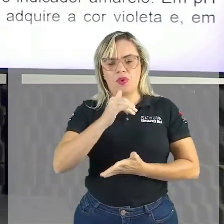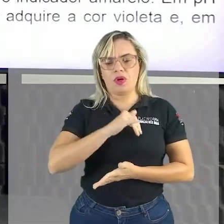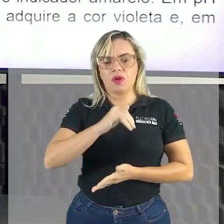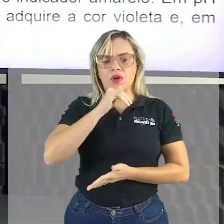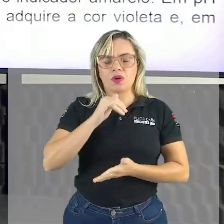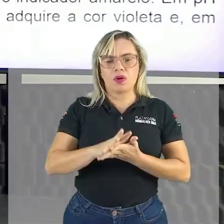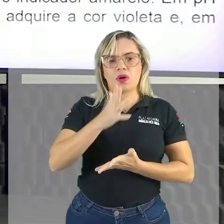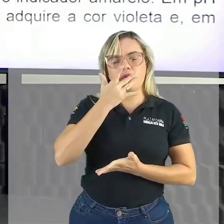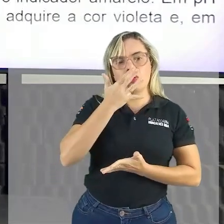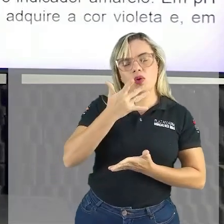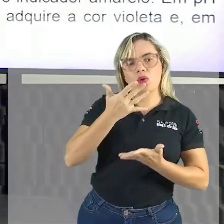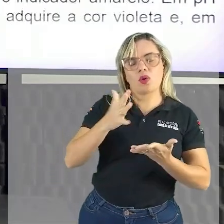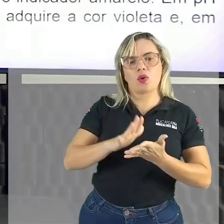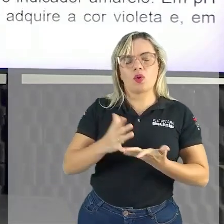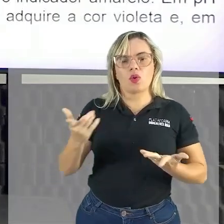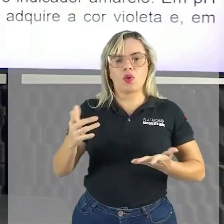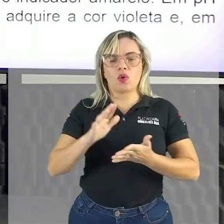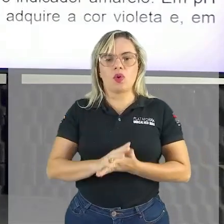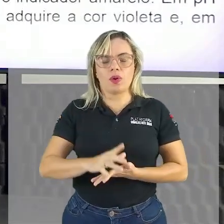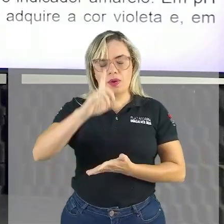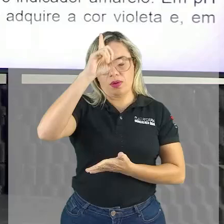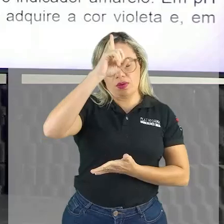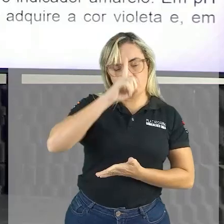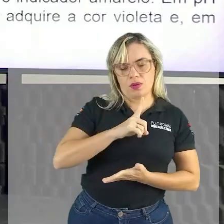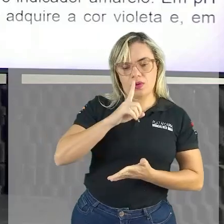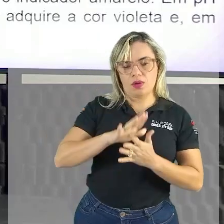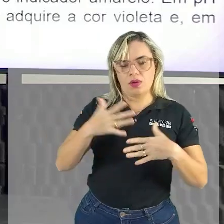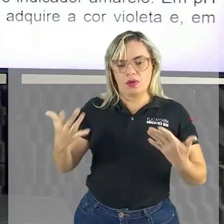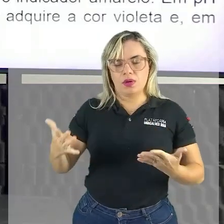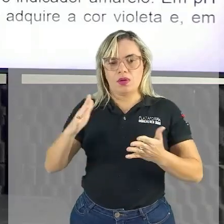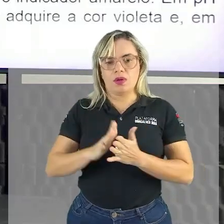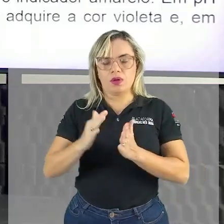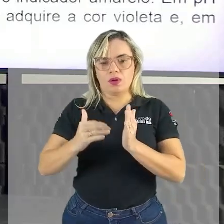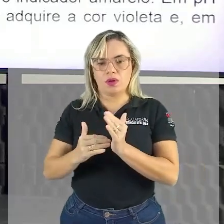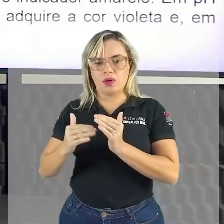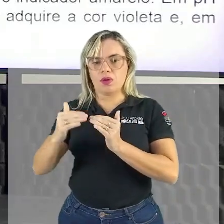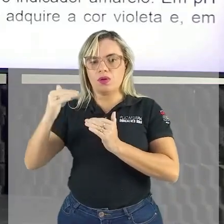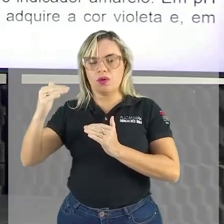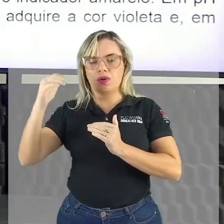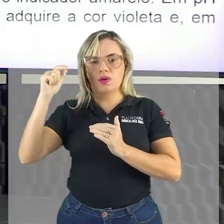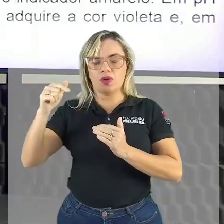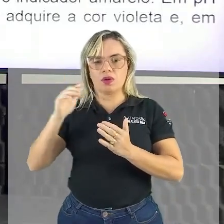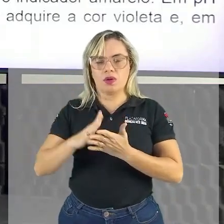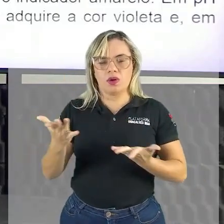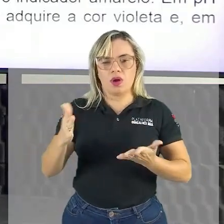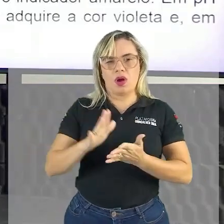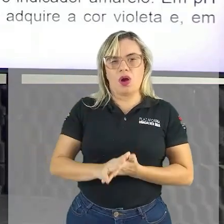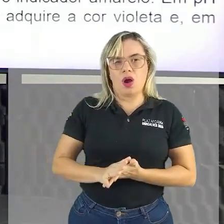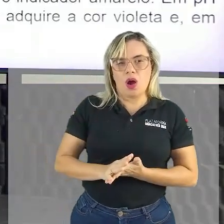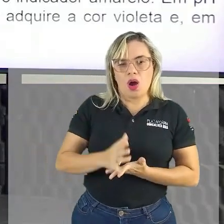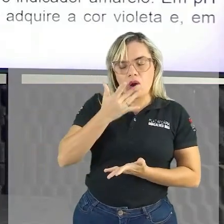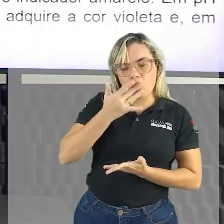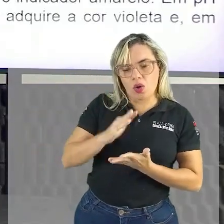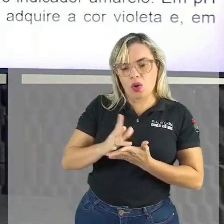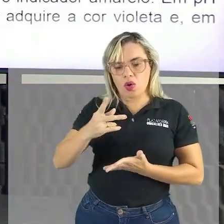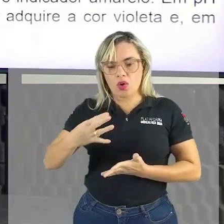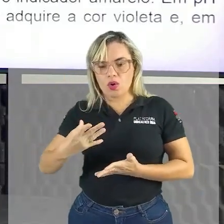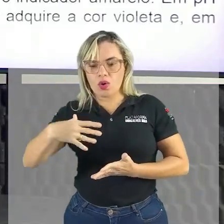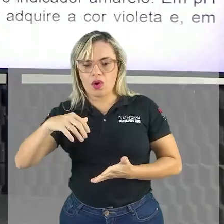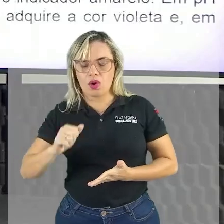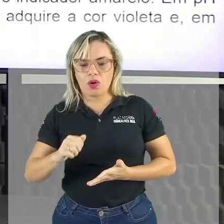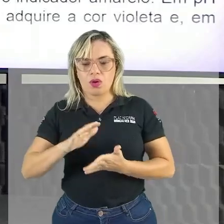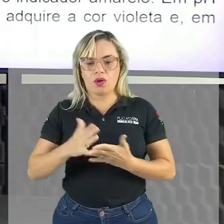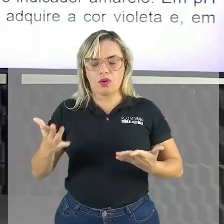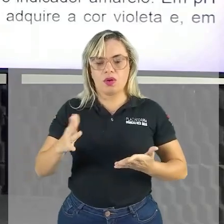coloração amarela. Se o pH ficar mais elevado, eu já fico com uma cor violeta. Então, se o pH tiver um caráter mais básico,